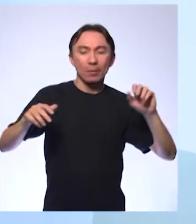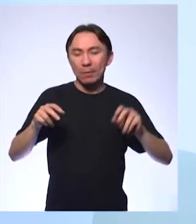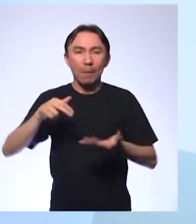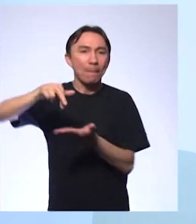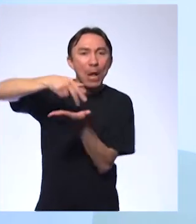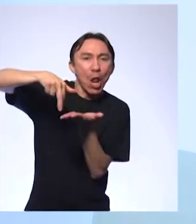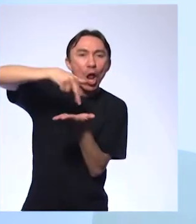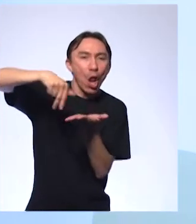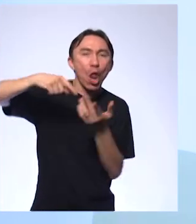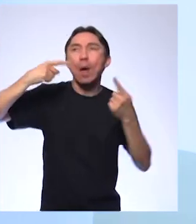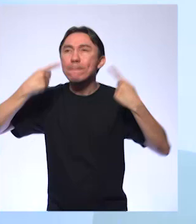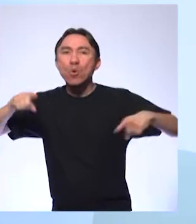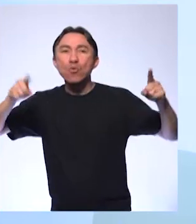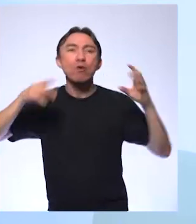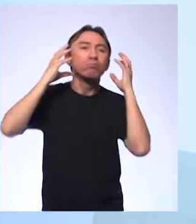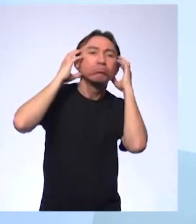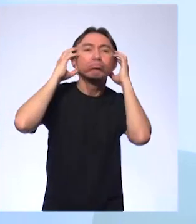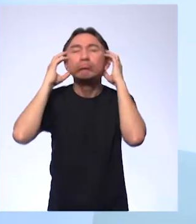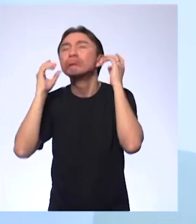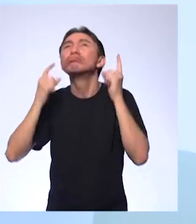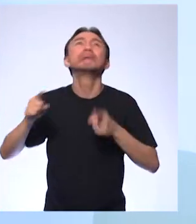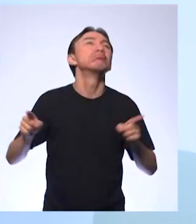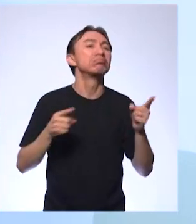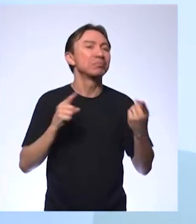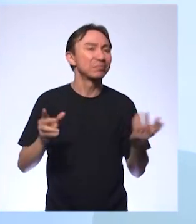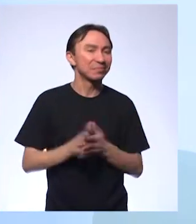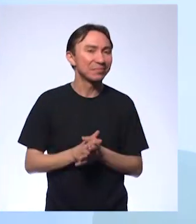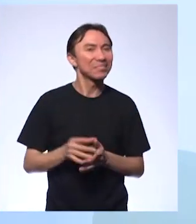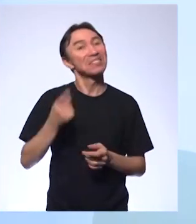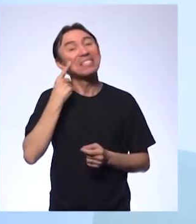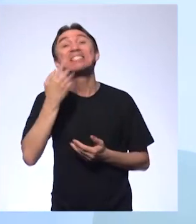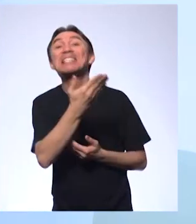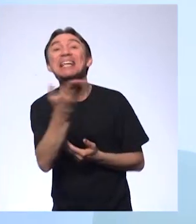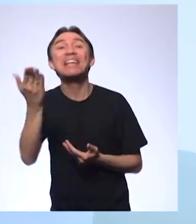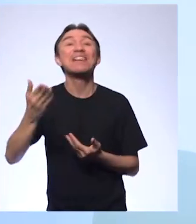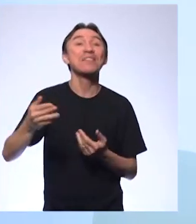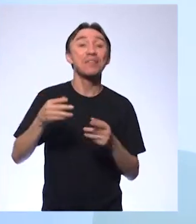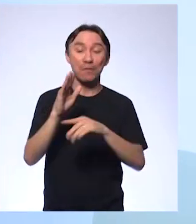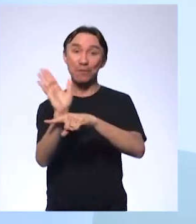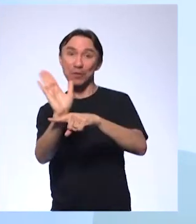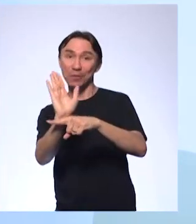nos marque para a gente acompanhar. Quem sabe a gente traz aí um vídeo de vocês nas nossas